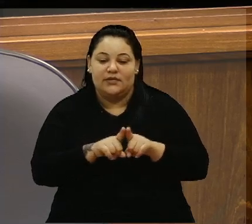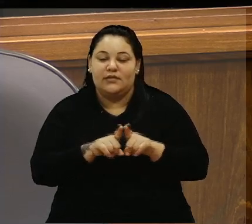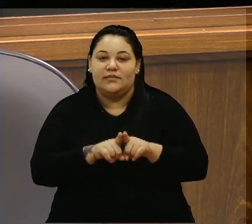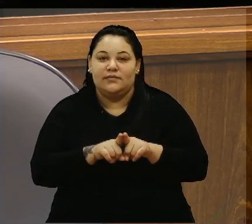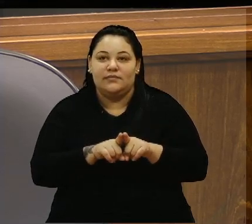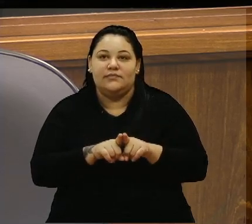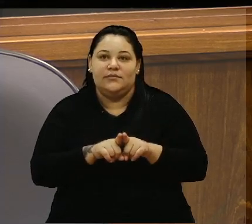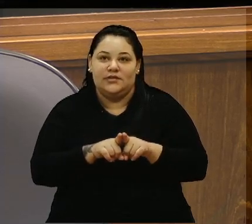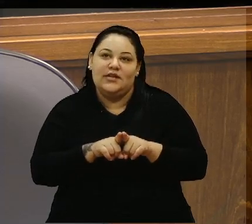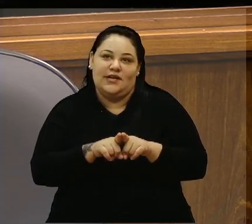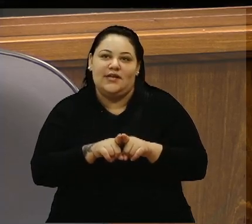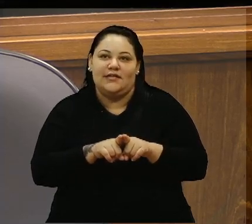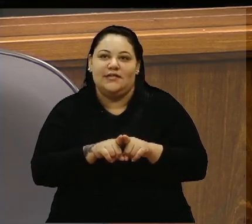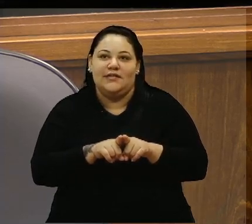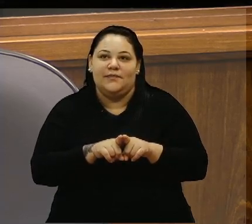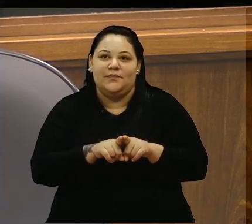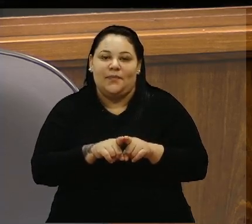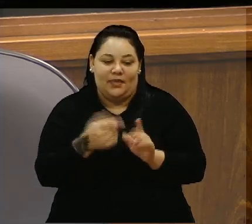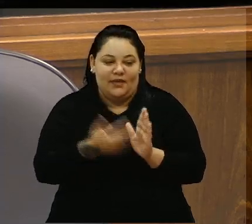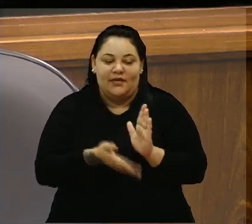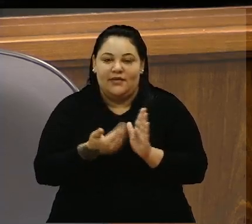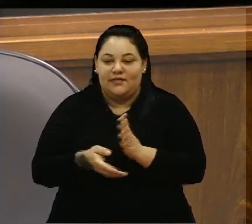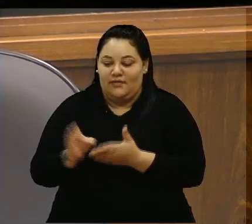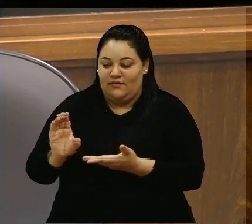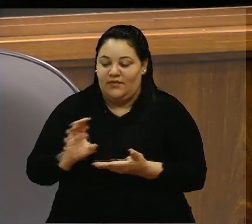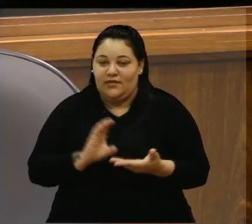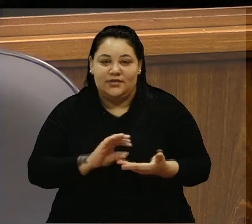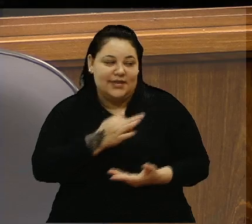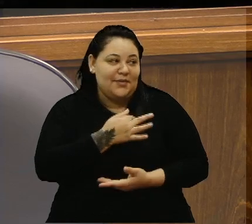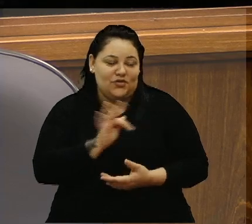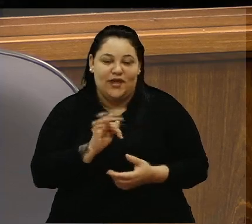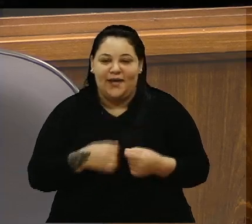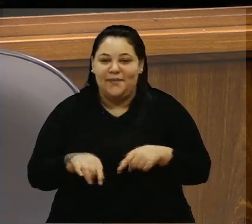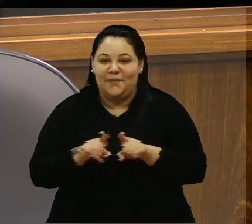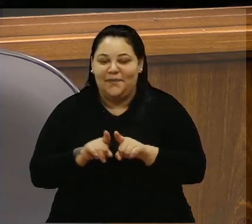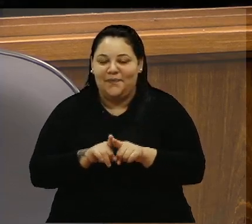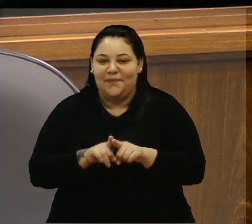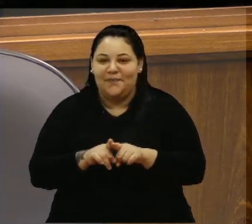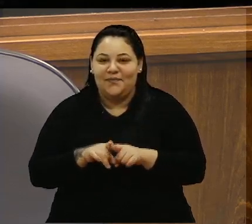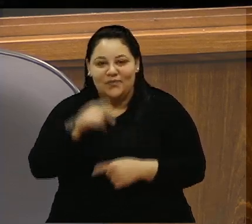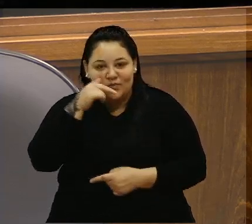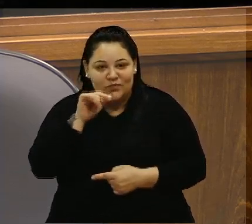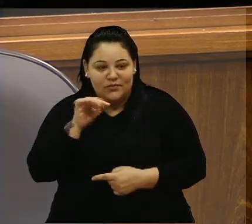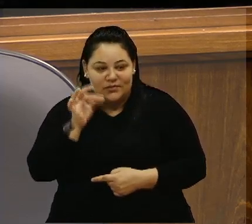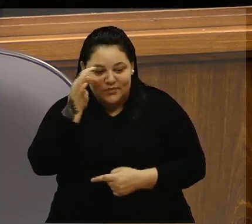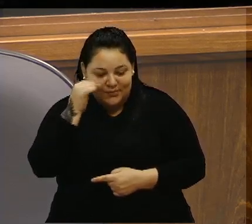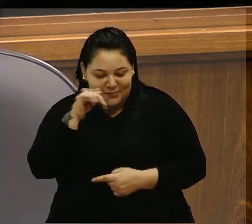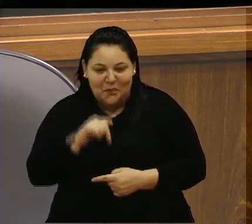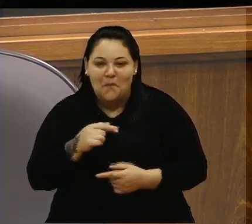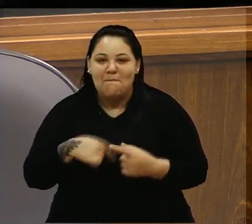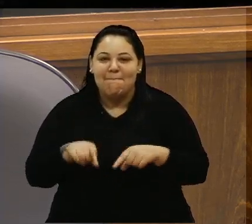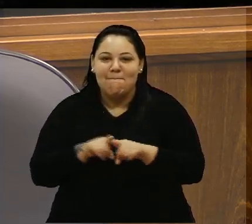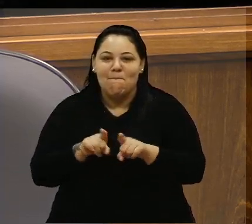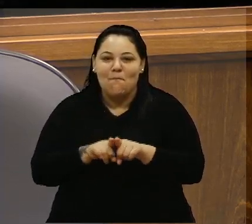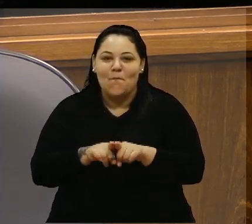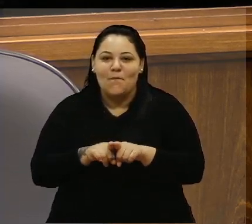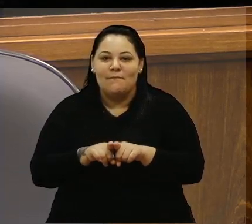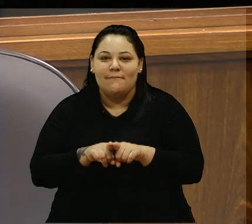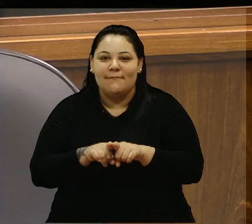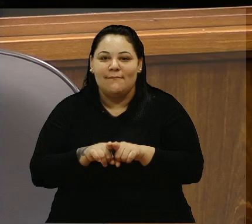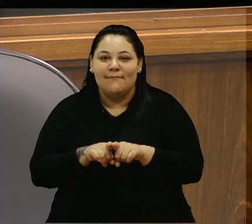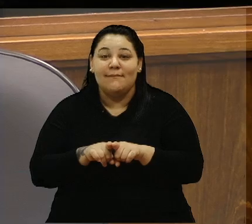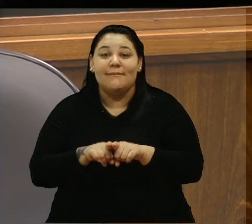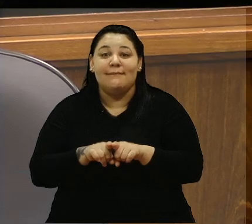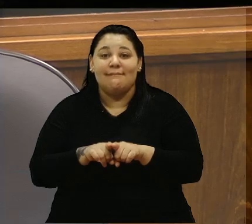vai continuar perdendo recursos federais e vai continuar vindo aqui falar para as pessoas que a gente não tem dinheiro. E não tem dinheiro